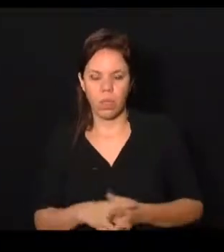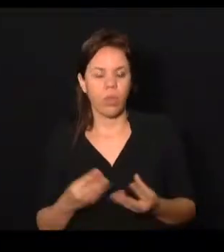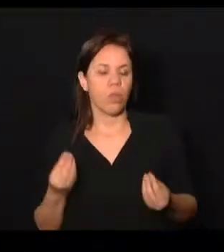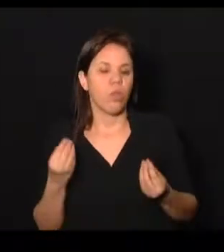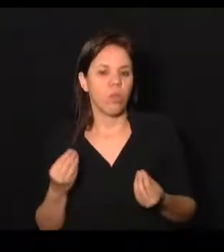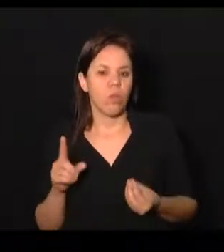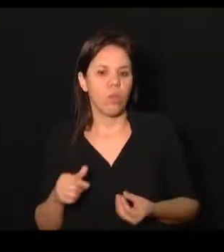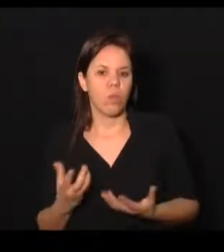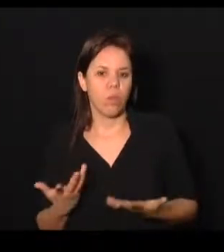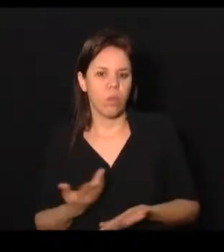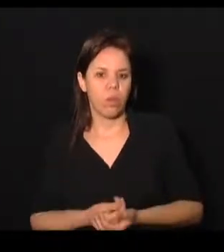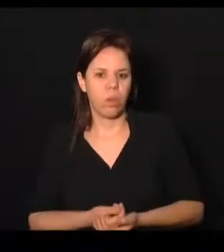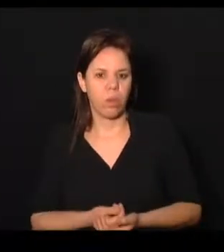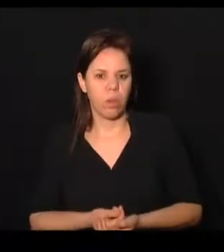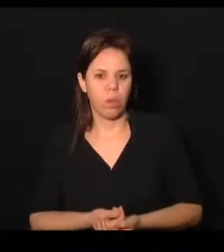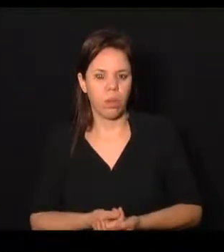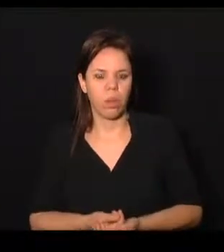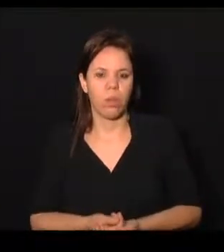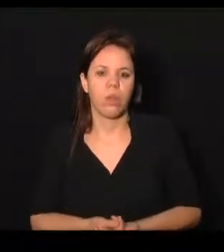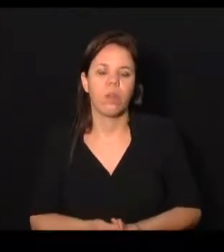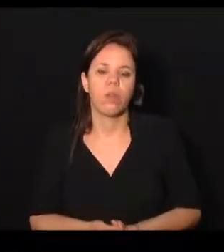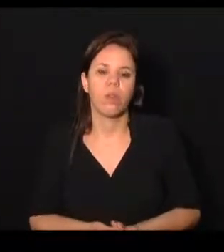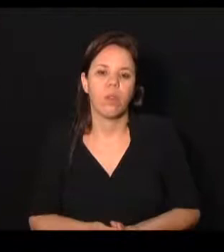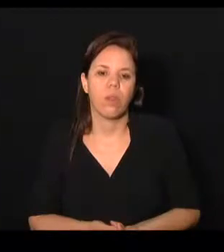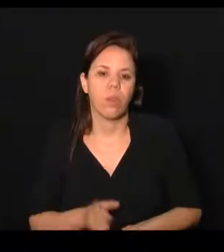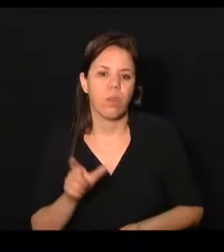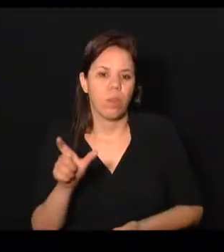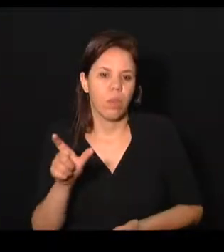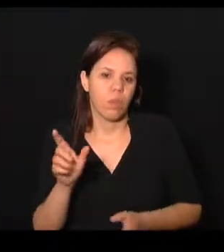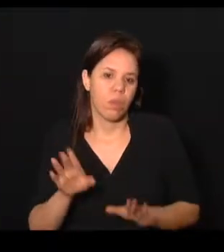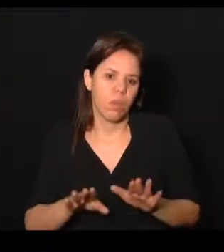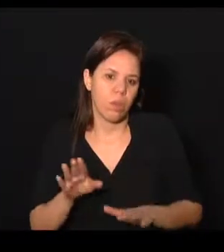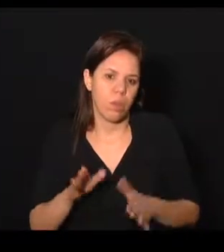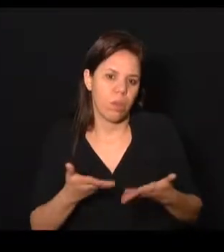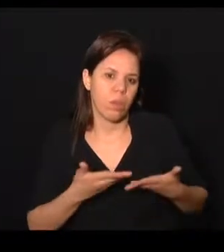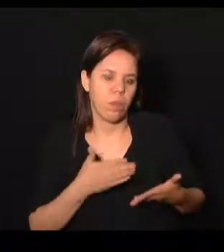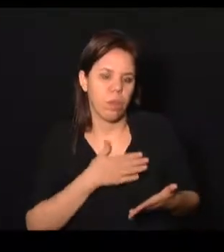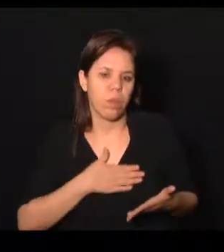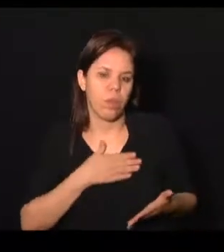fica essa situação? Será que essa carteirinha que ele tem ali deve receber como um agrado ou